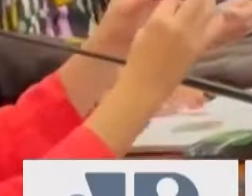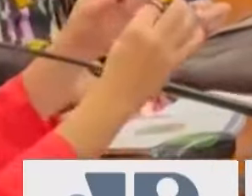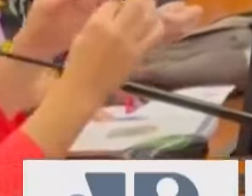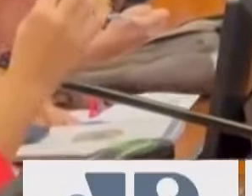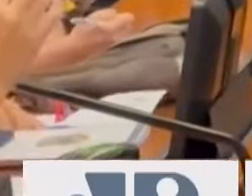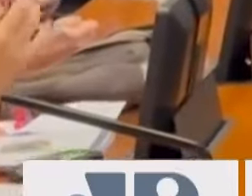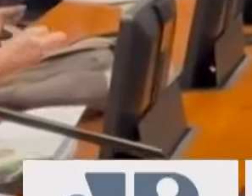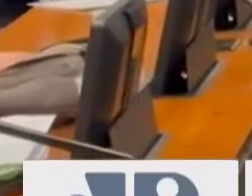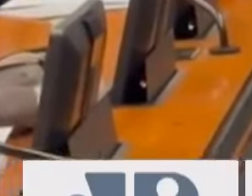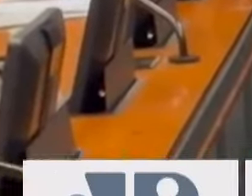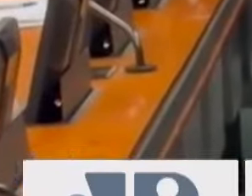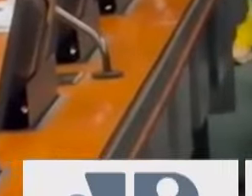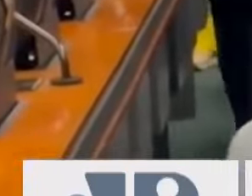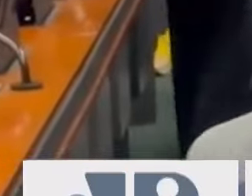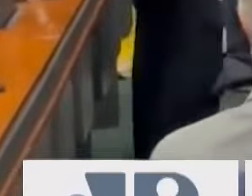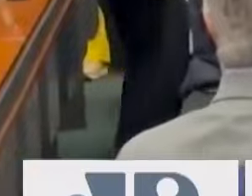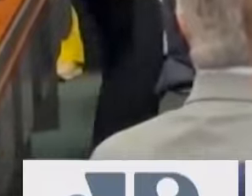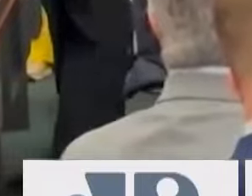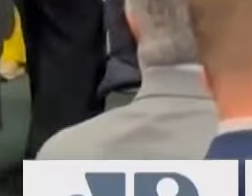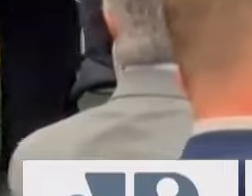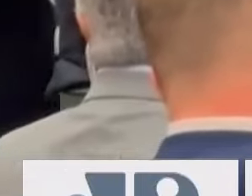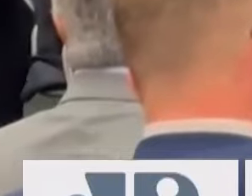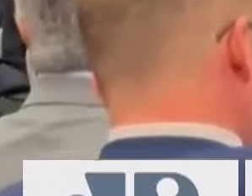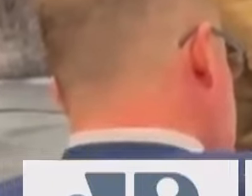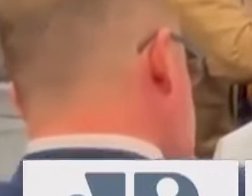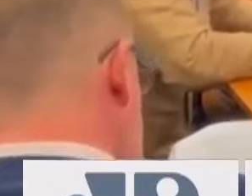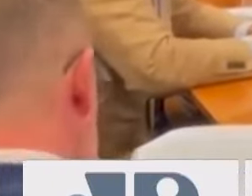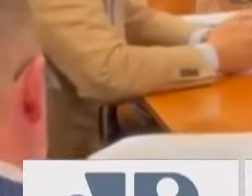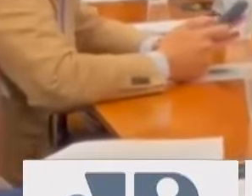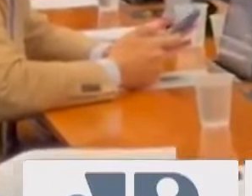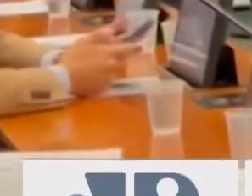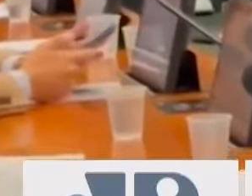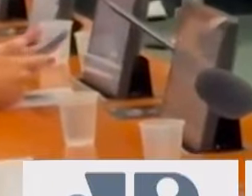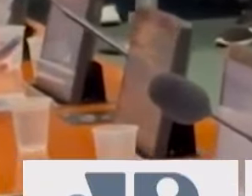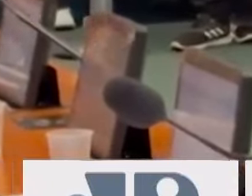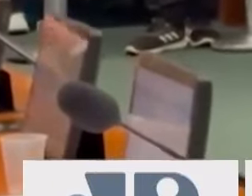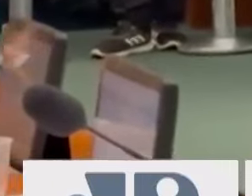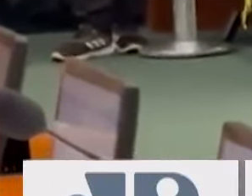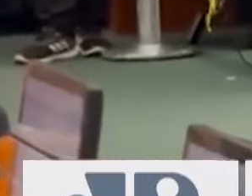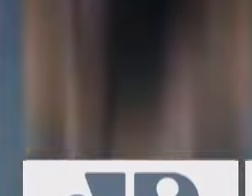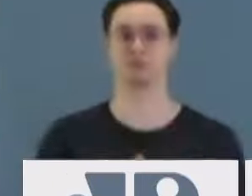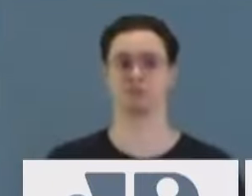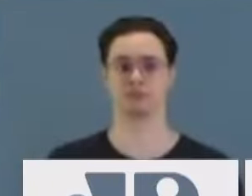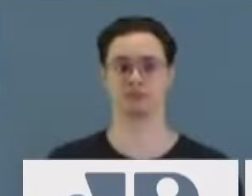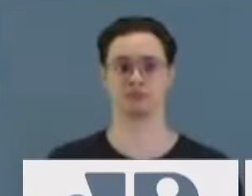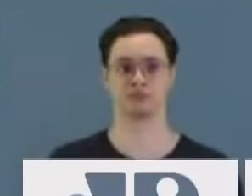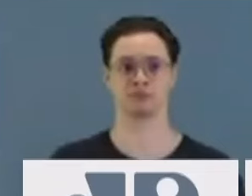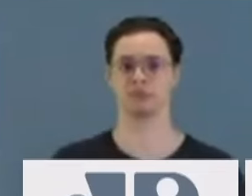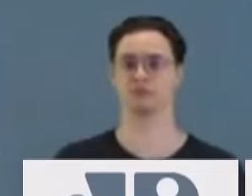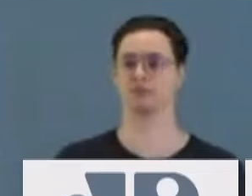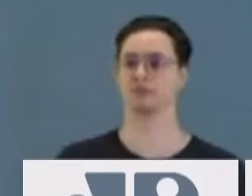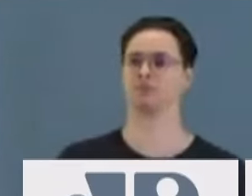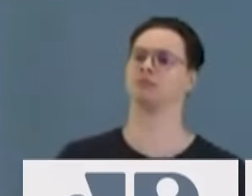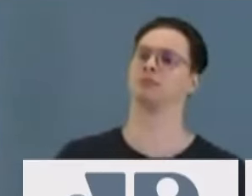ainda acham que é importante lançar uma candidata para disputar o voto com Davi Alcolumbre. No mais,